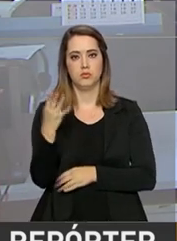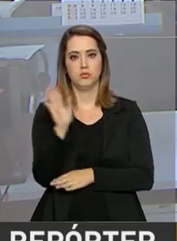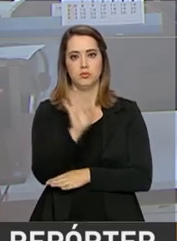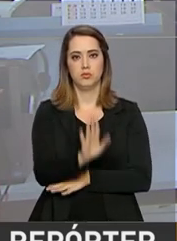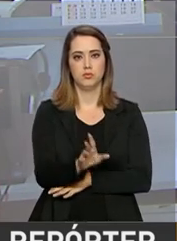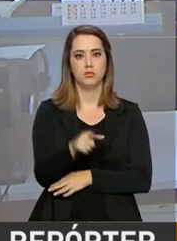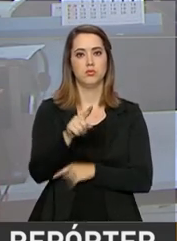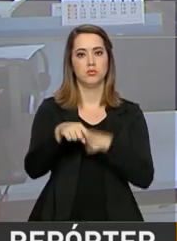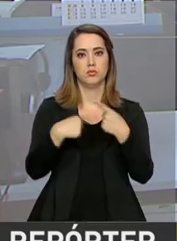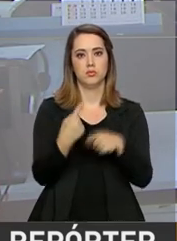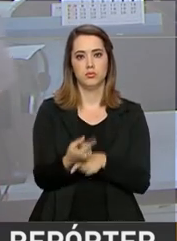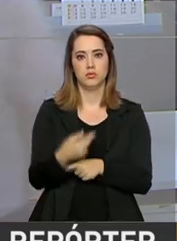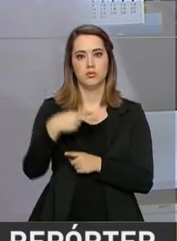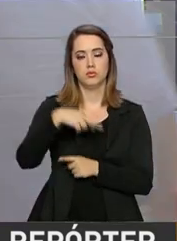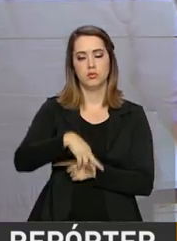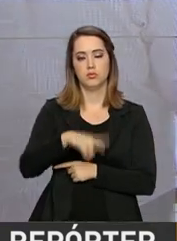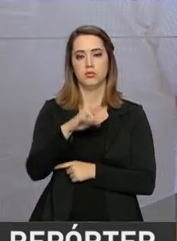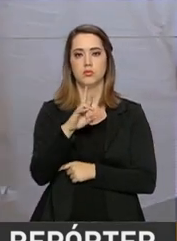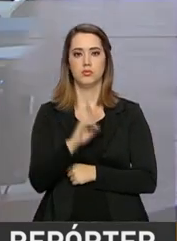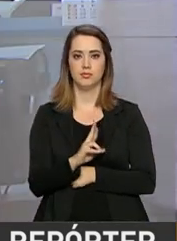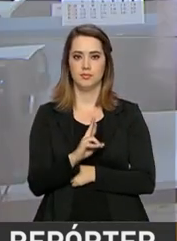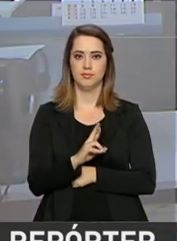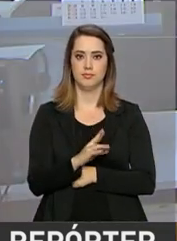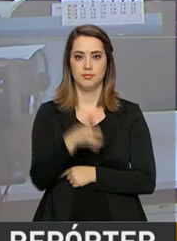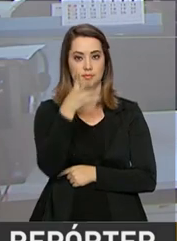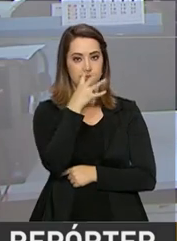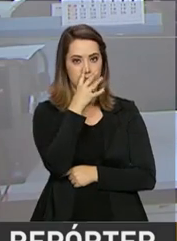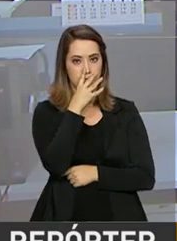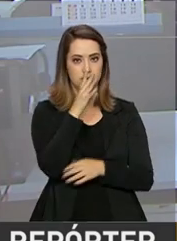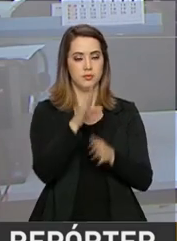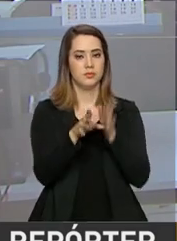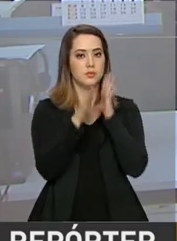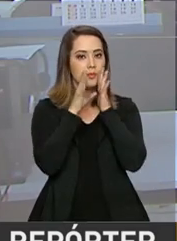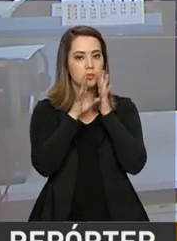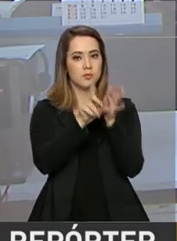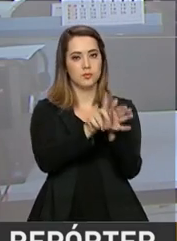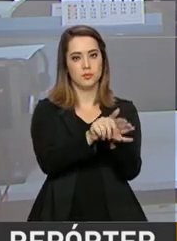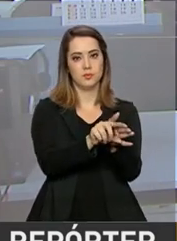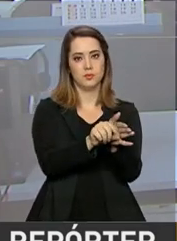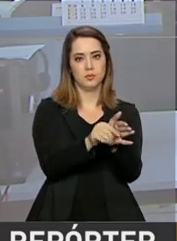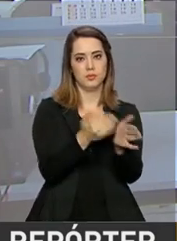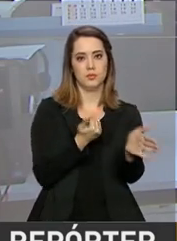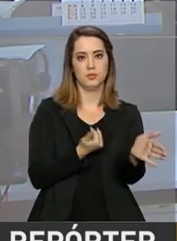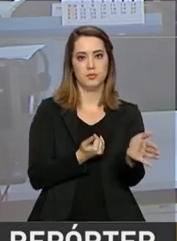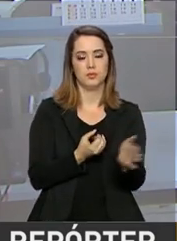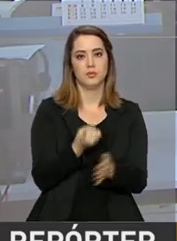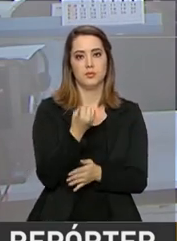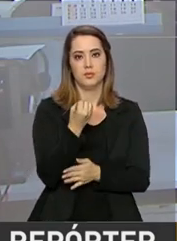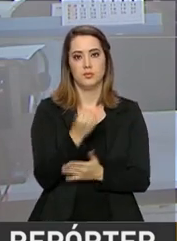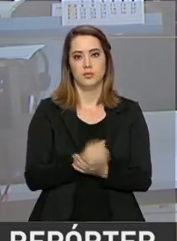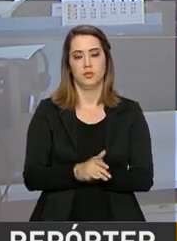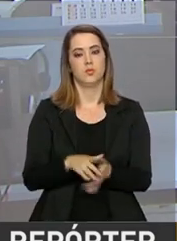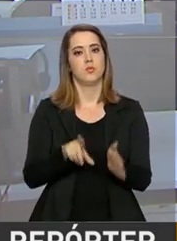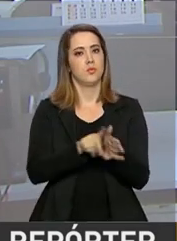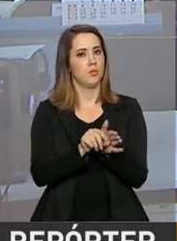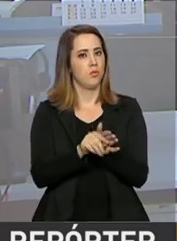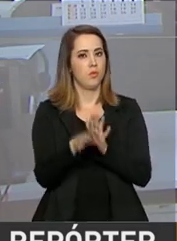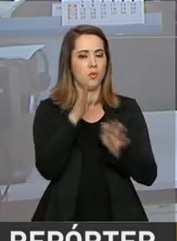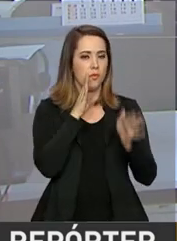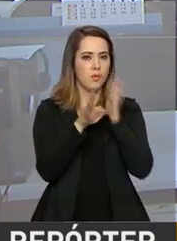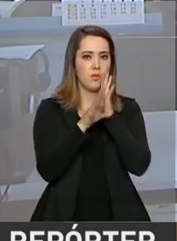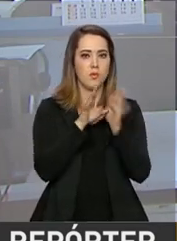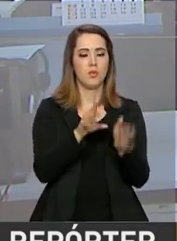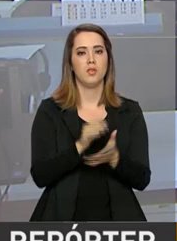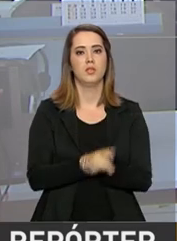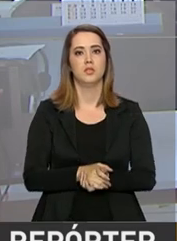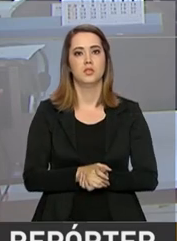3 da tarde na próxima edição do repórter NBR acompanhe também as novidades em nossas redes sociais estamos no Twitter Facebook